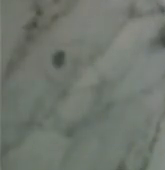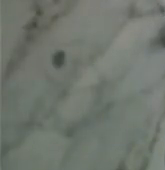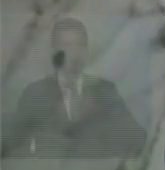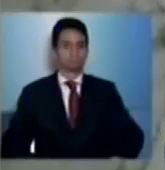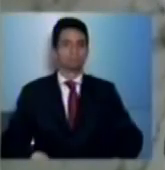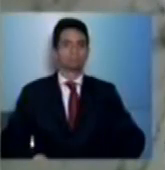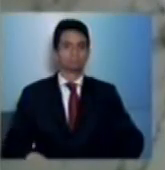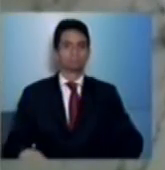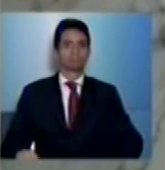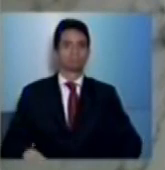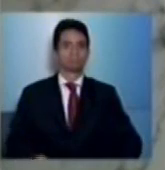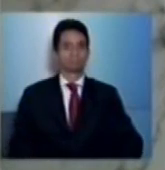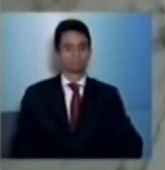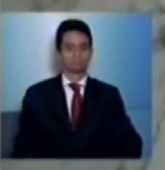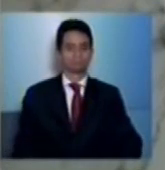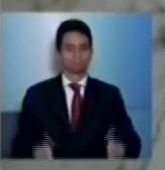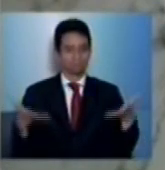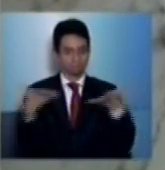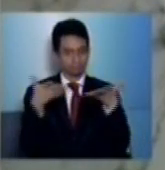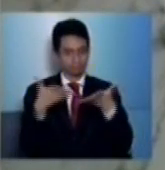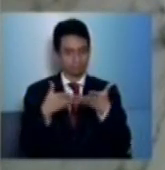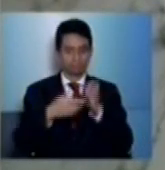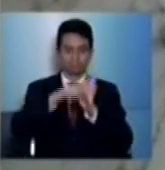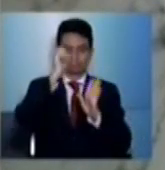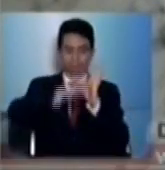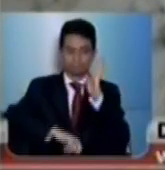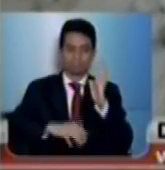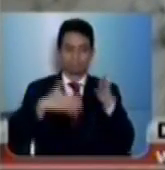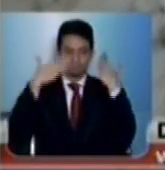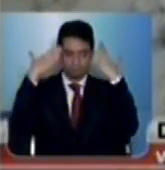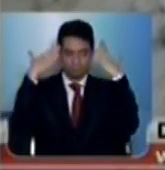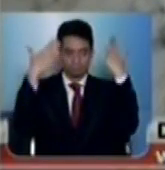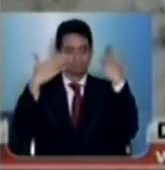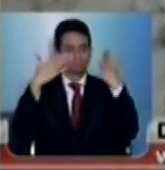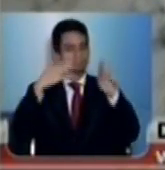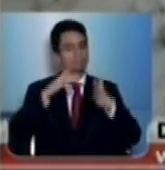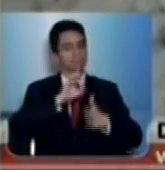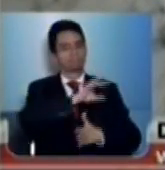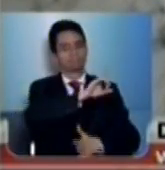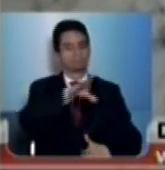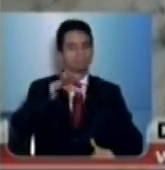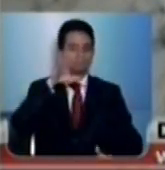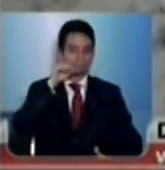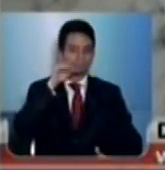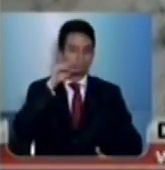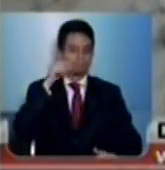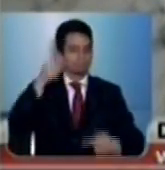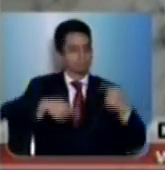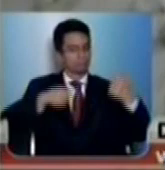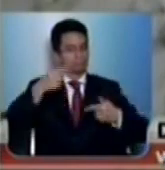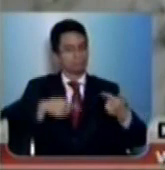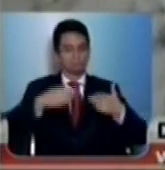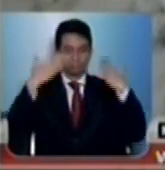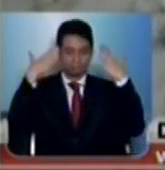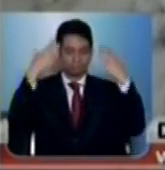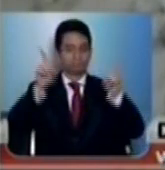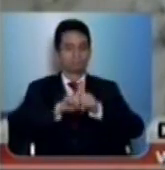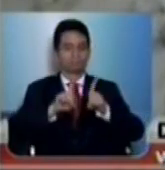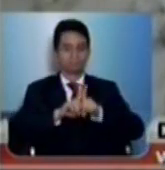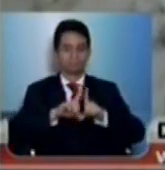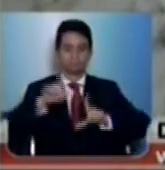primeiramente aqui de registrar aqui a honrosa presença do servidor do sistema prisional e